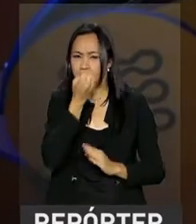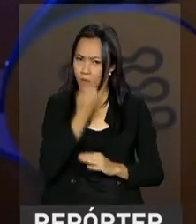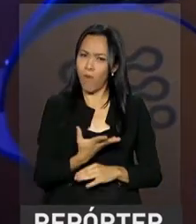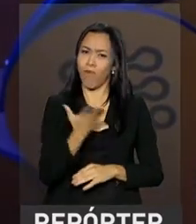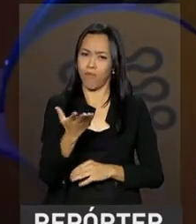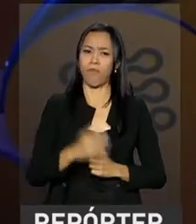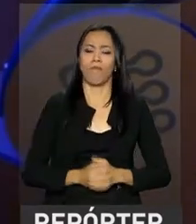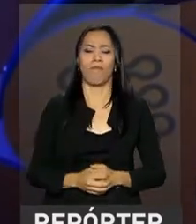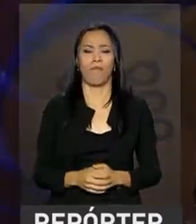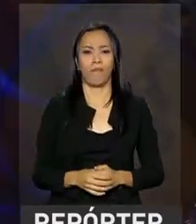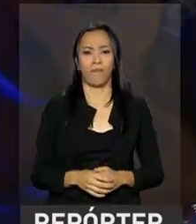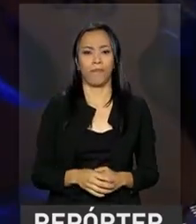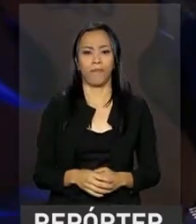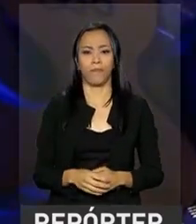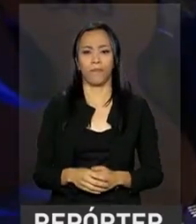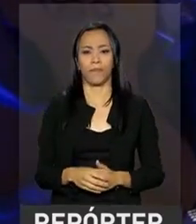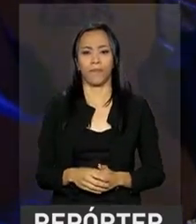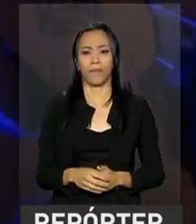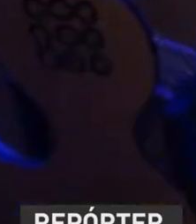mesmo.